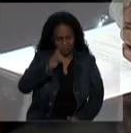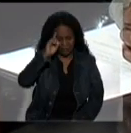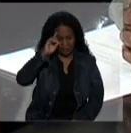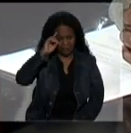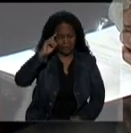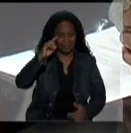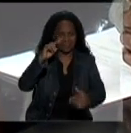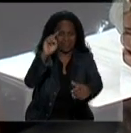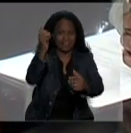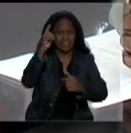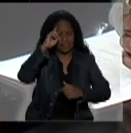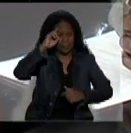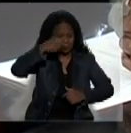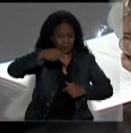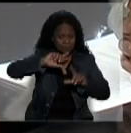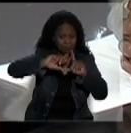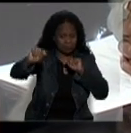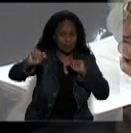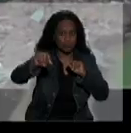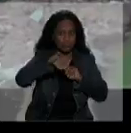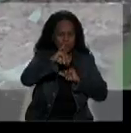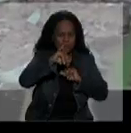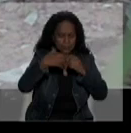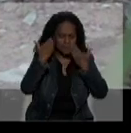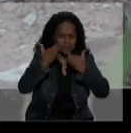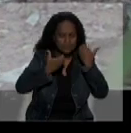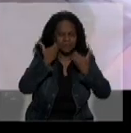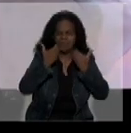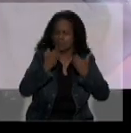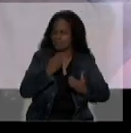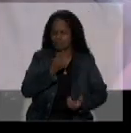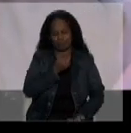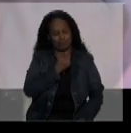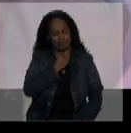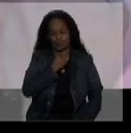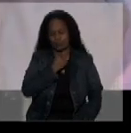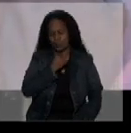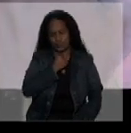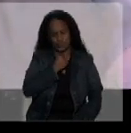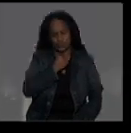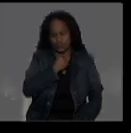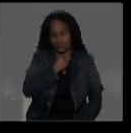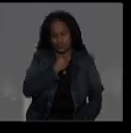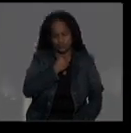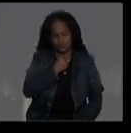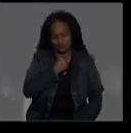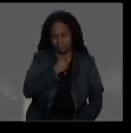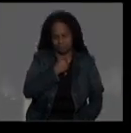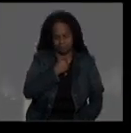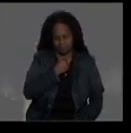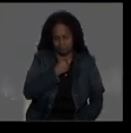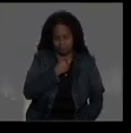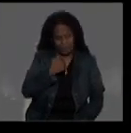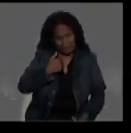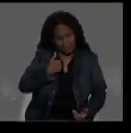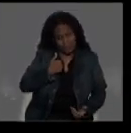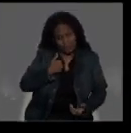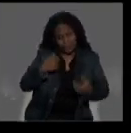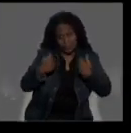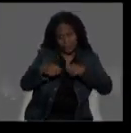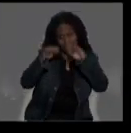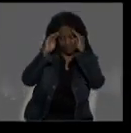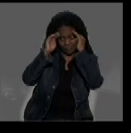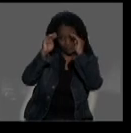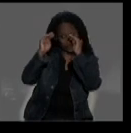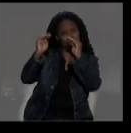Era mandado embora se cantasse, falasse que aqui era a fazenda do quilombo. Então